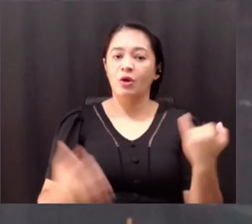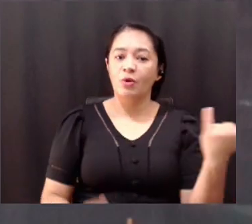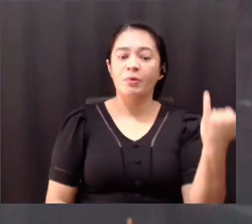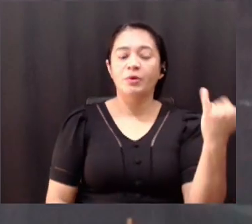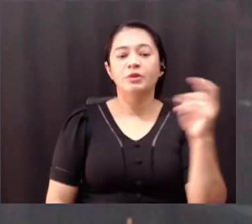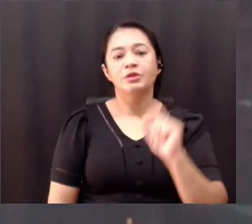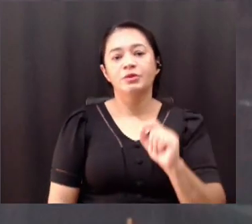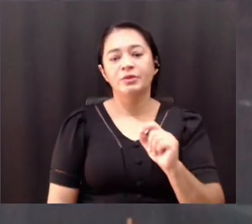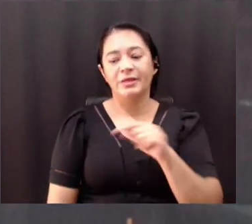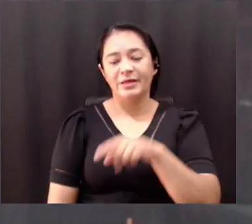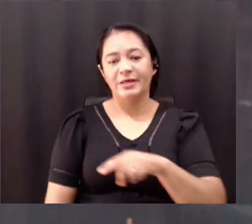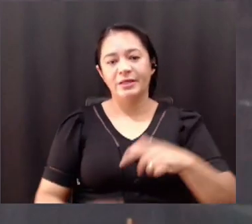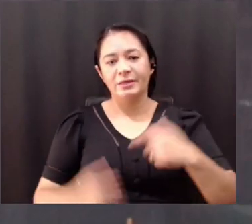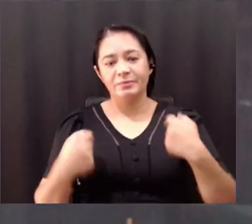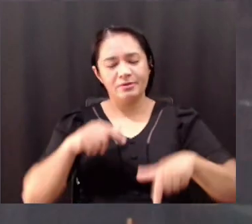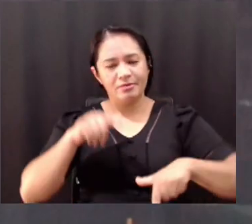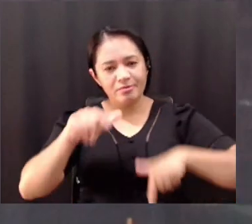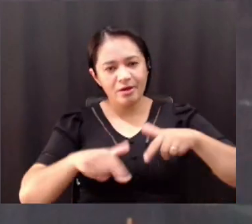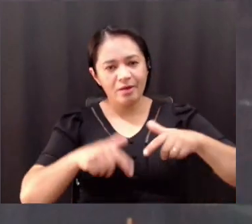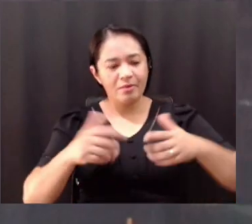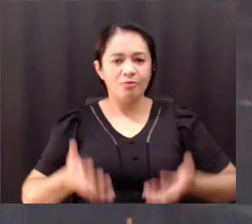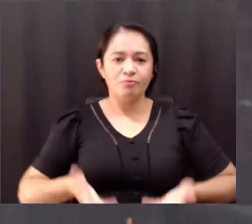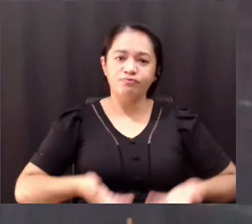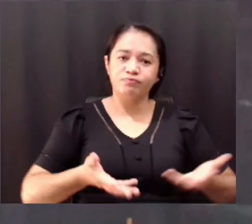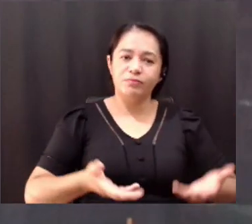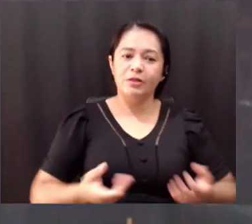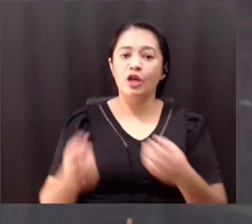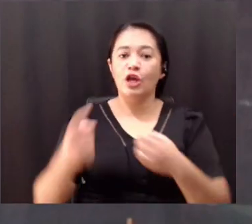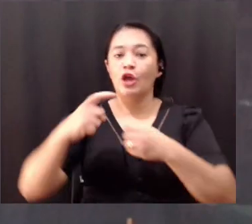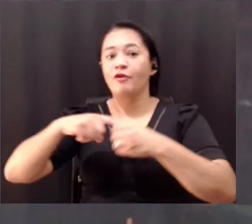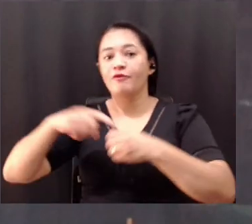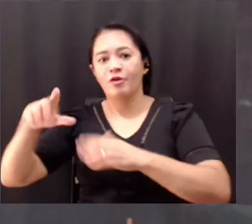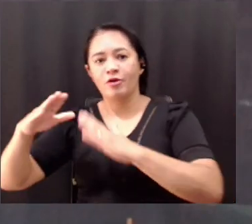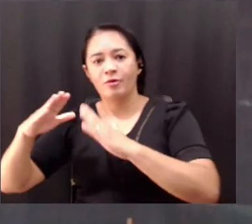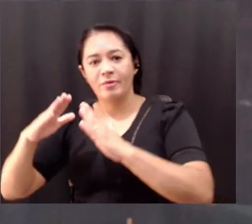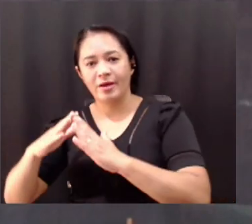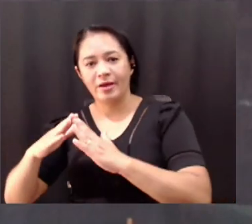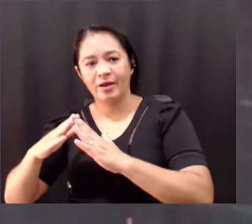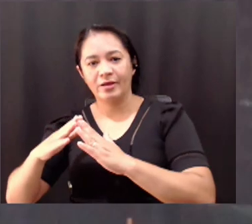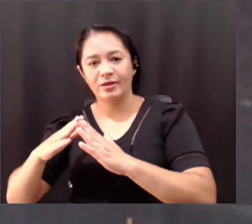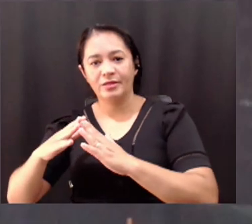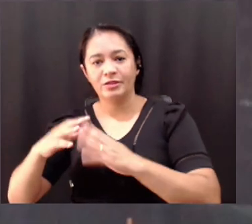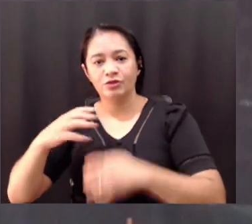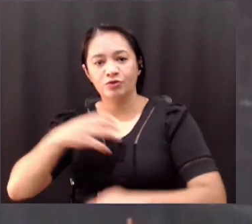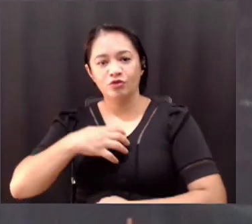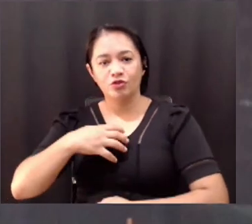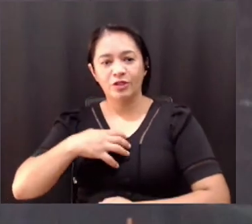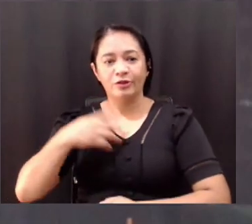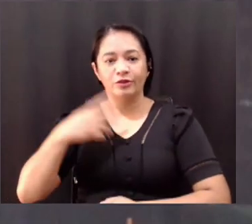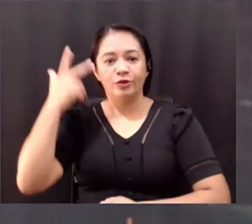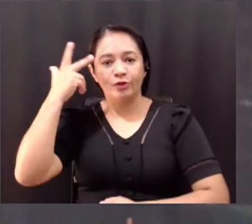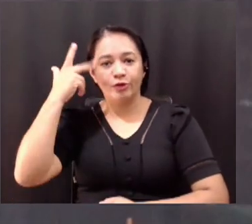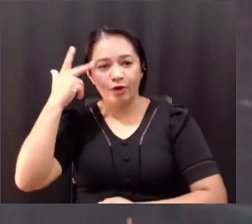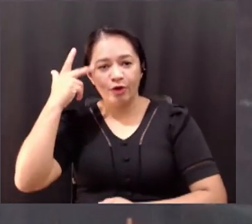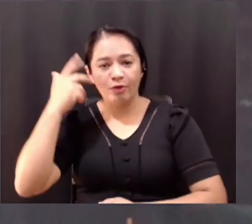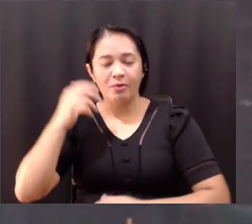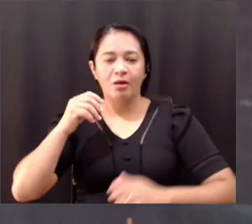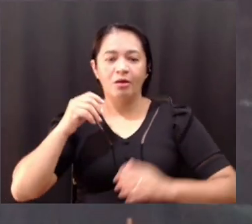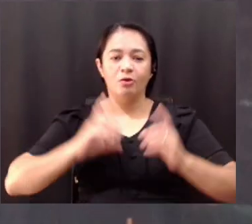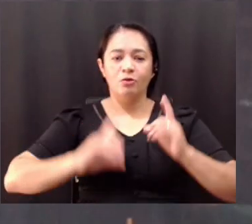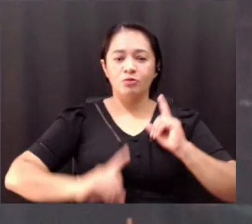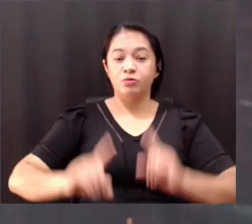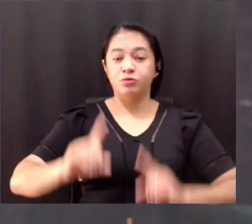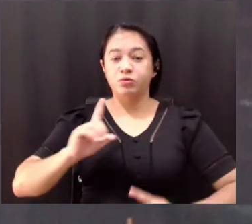contribuir com a sua força de trabalho e volte para casa da forma como ele veio, sem que essa situação de depressão ou de estresse se